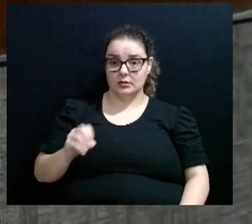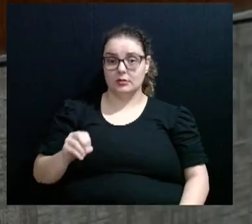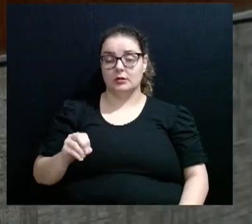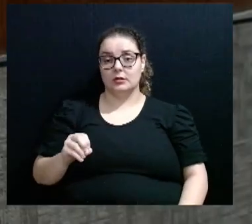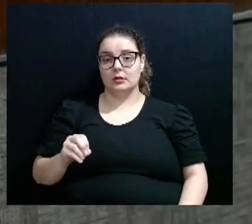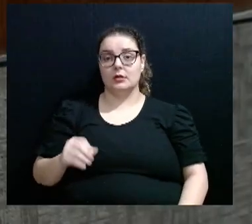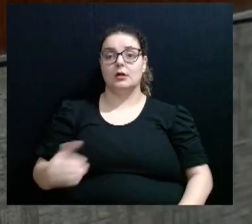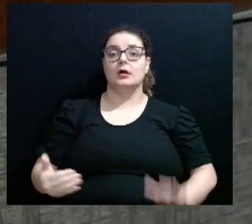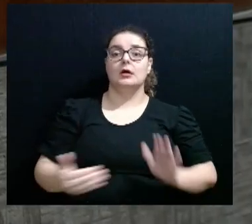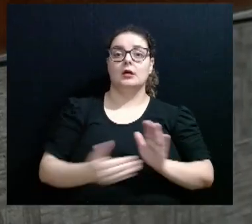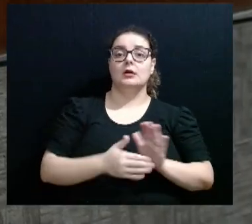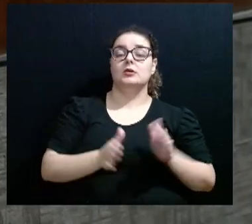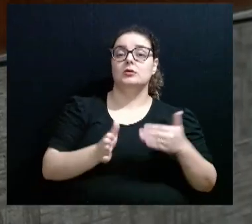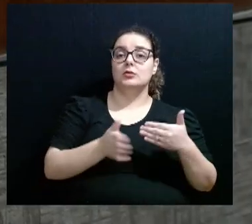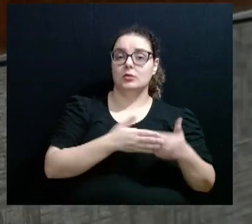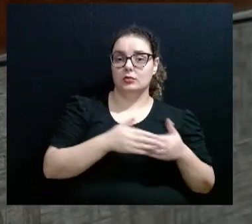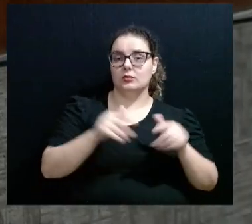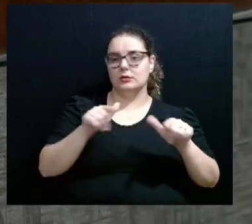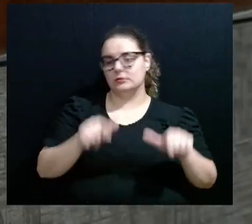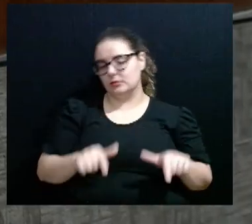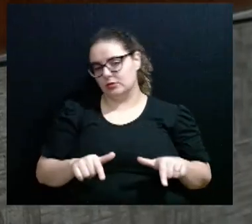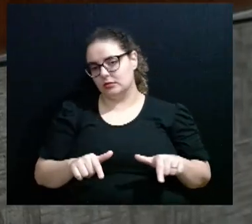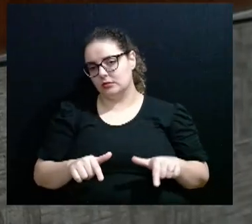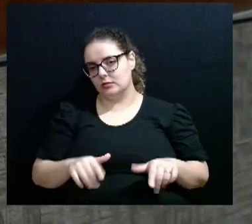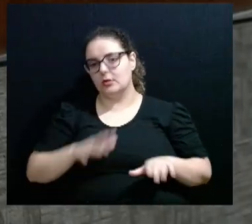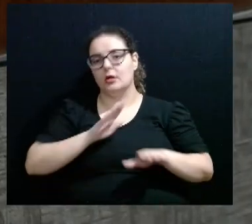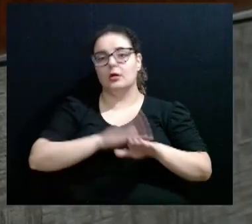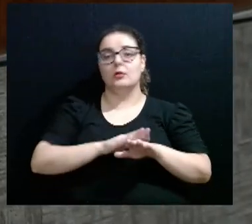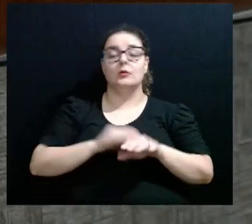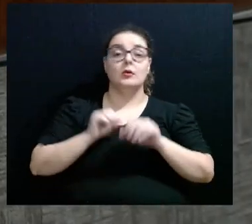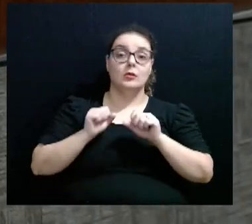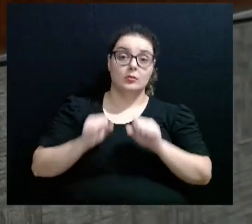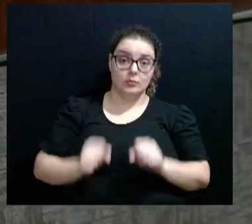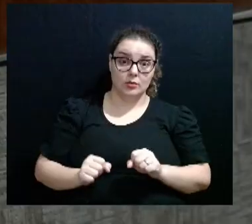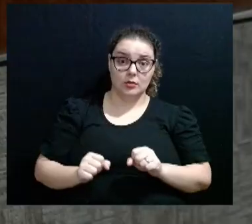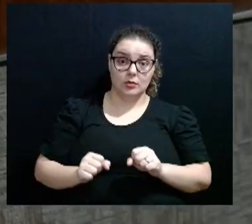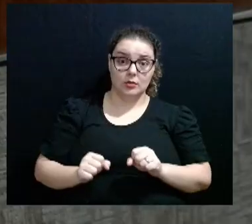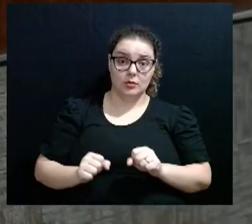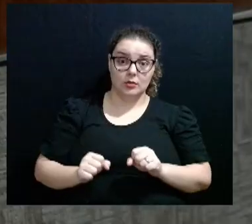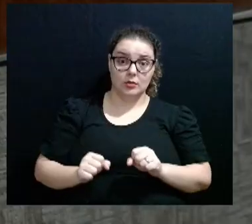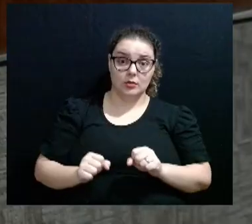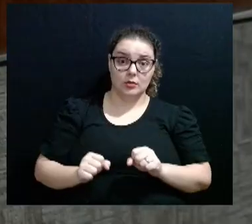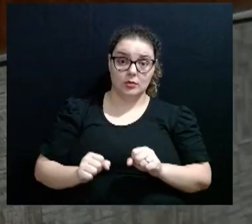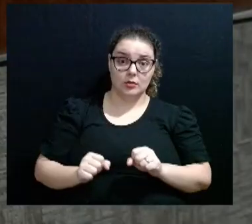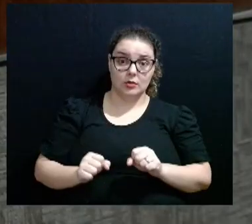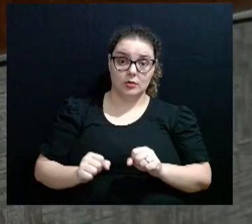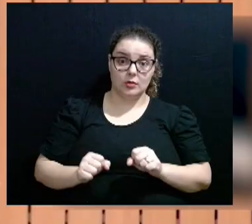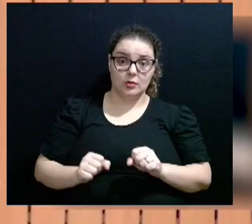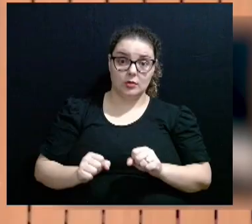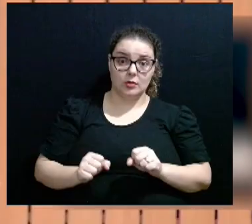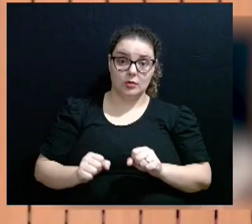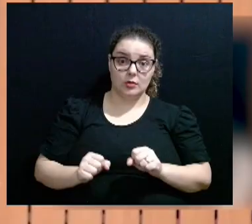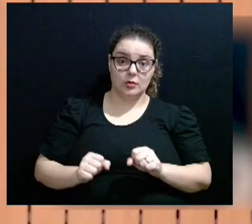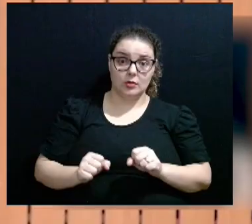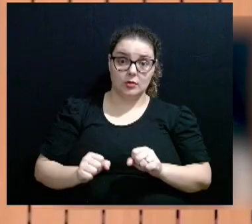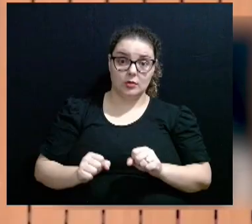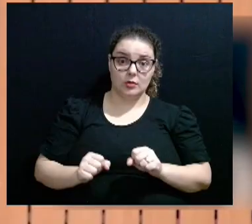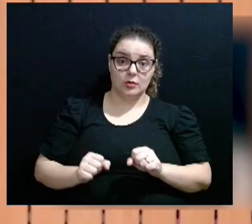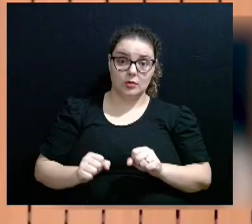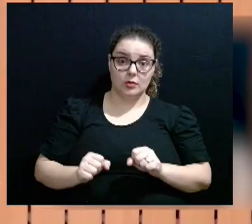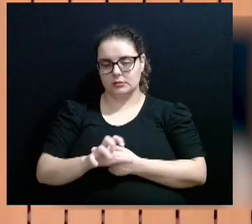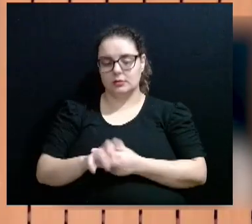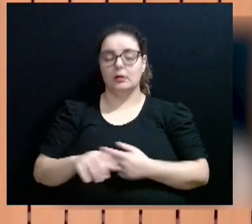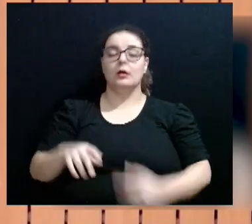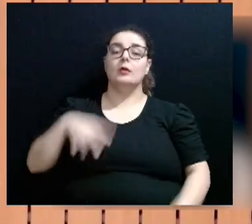fechamento do local. Medida que poderá ser revertida após a instalação do dispositivo. Para a vereadora,